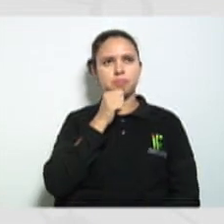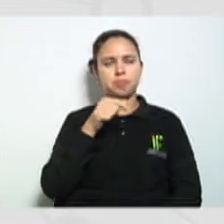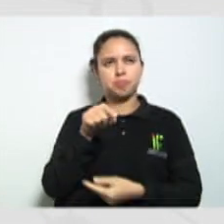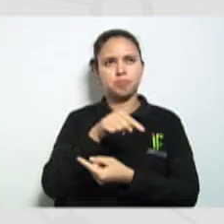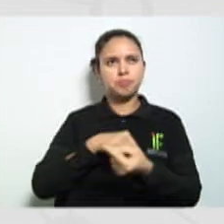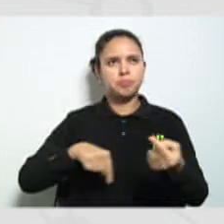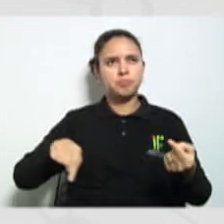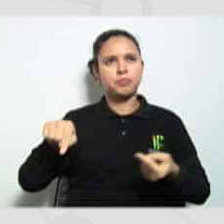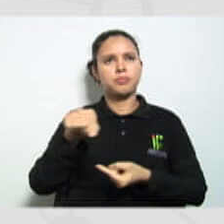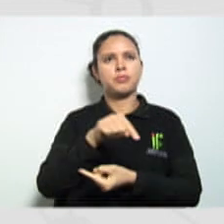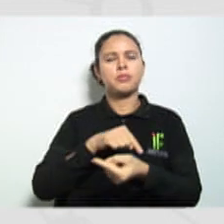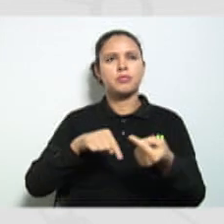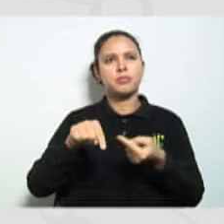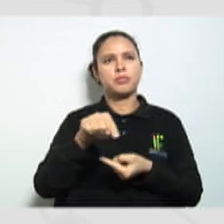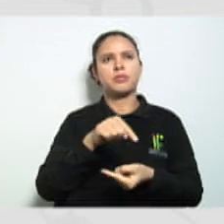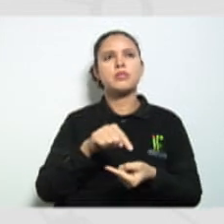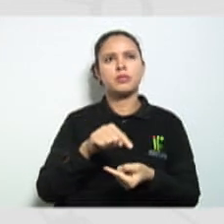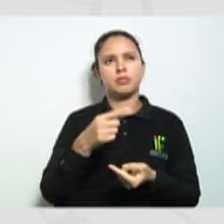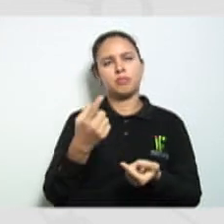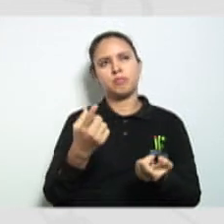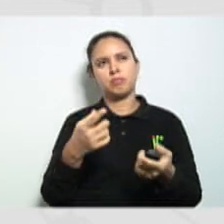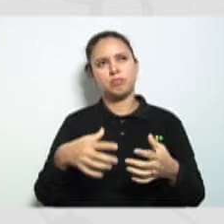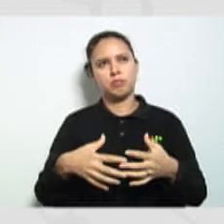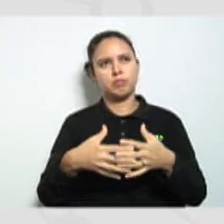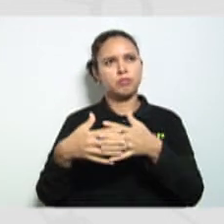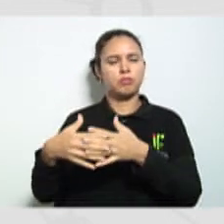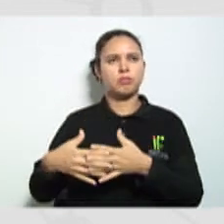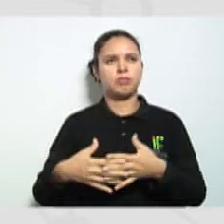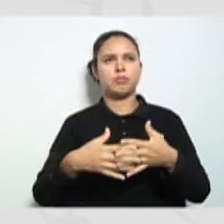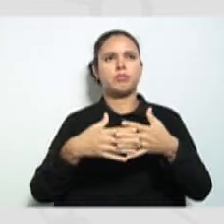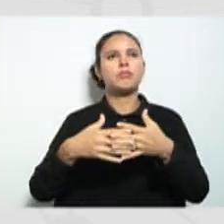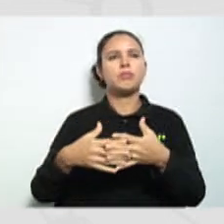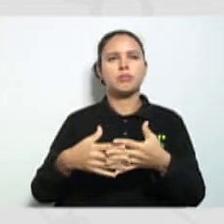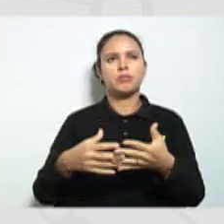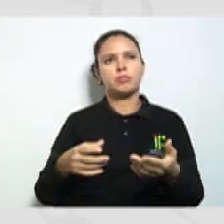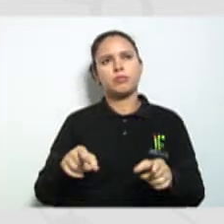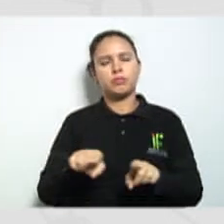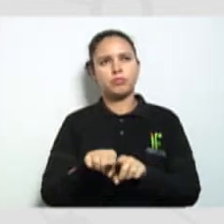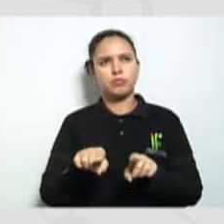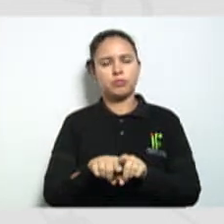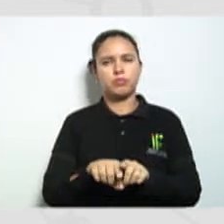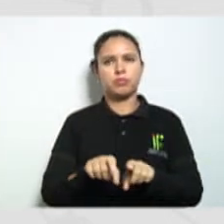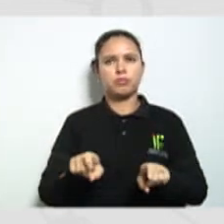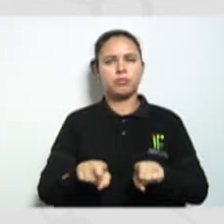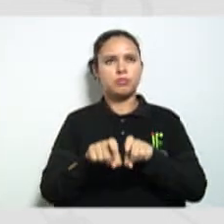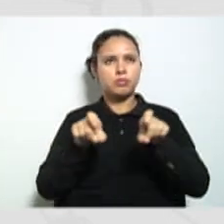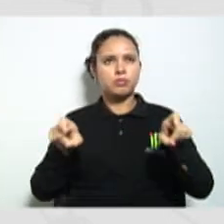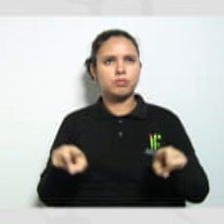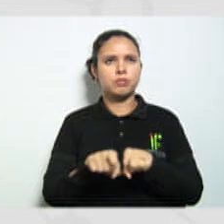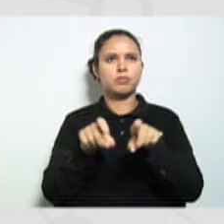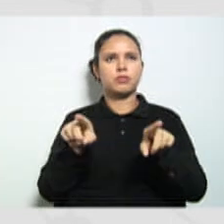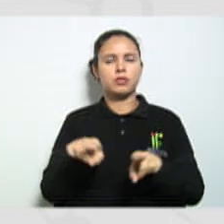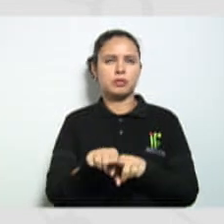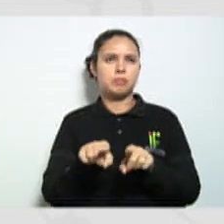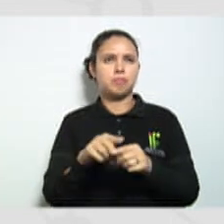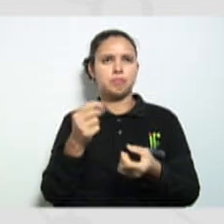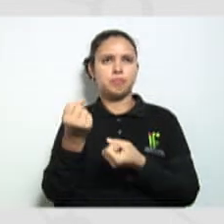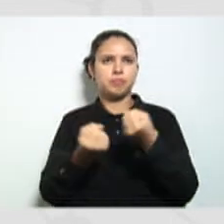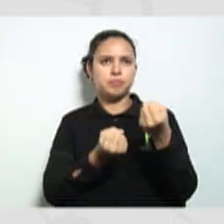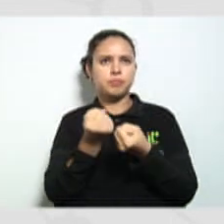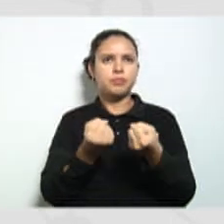E nós temos também aqui, se for uma cooperativa agropecuária, né? Ela tem imóveis. Essa fazenda aqui, quem sabe é da